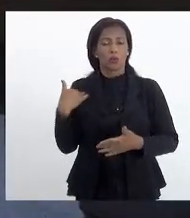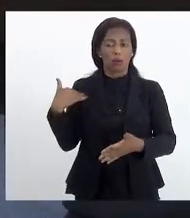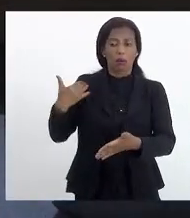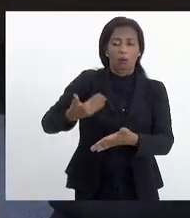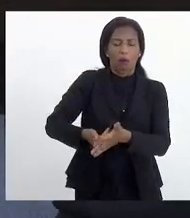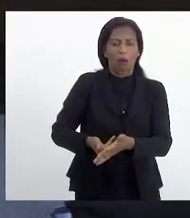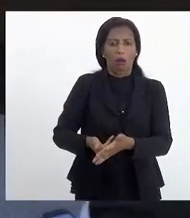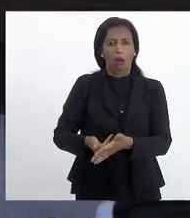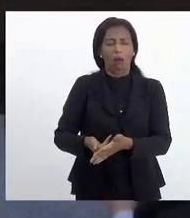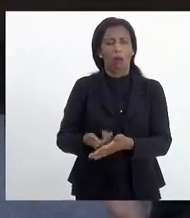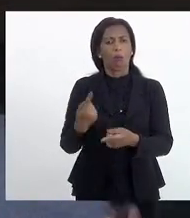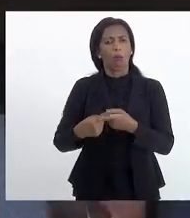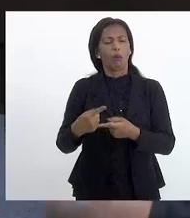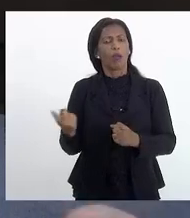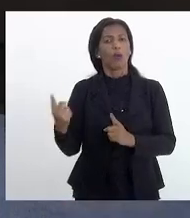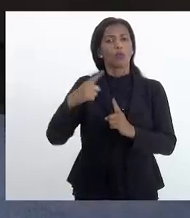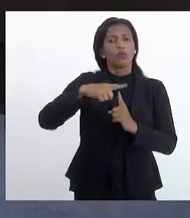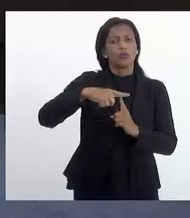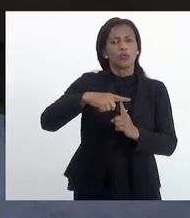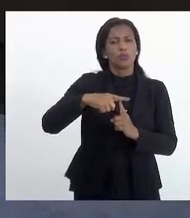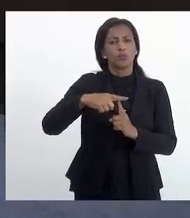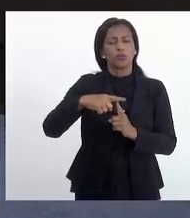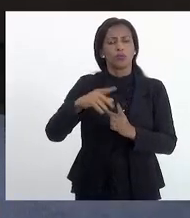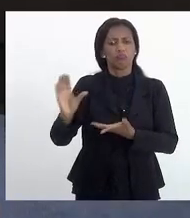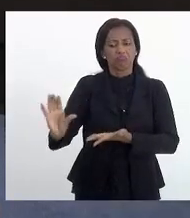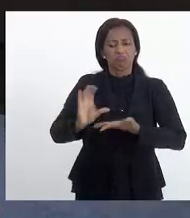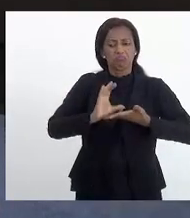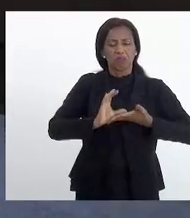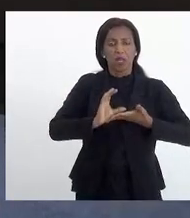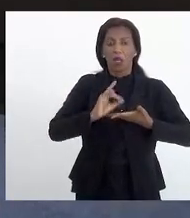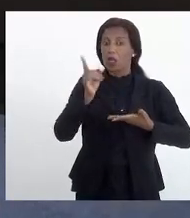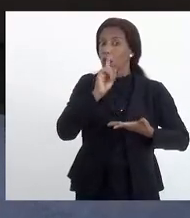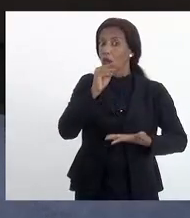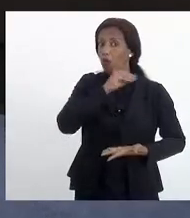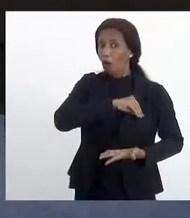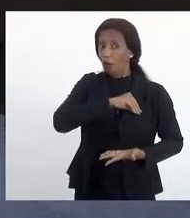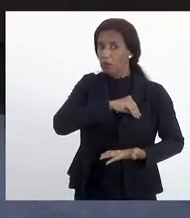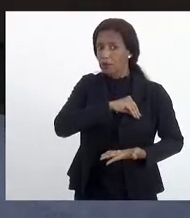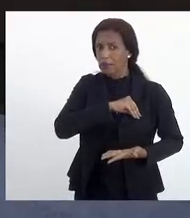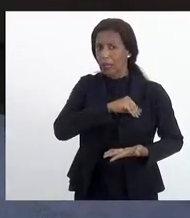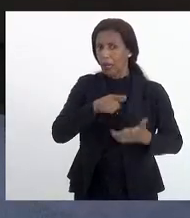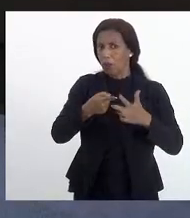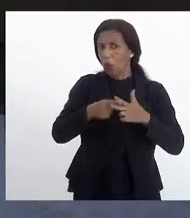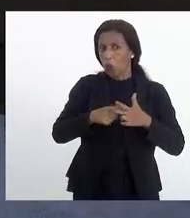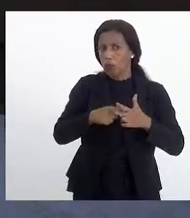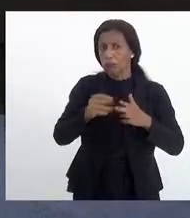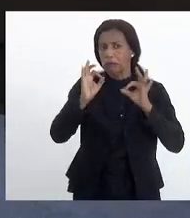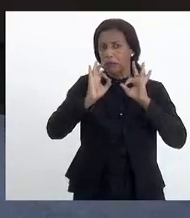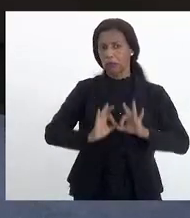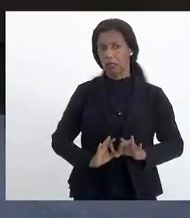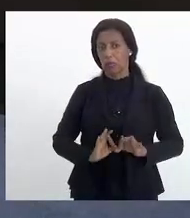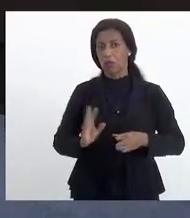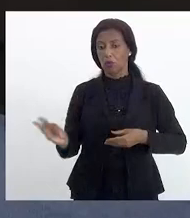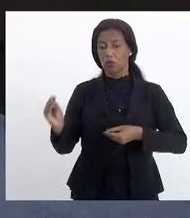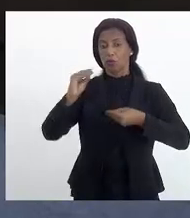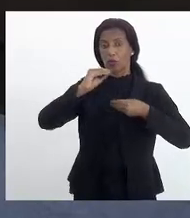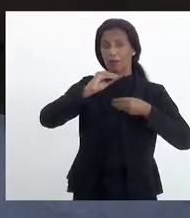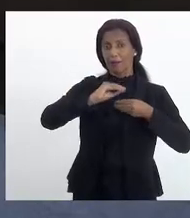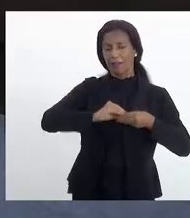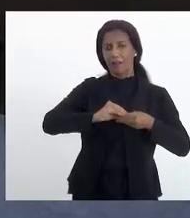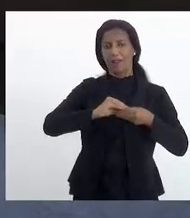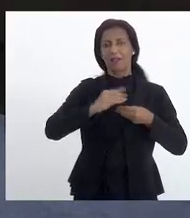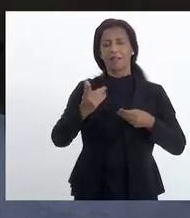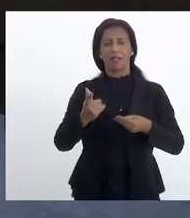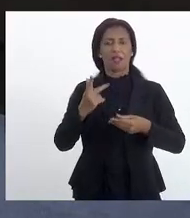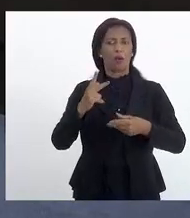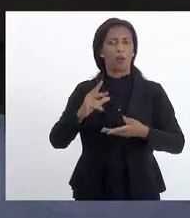tenham incorporado algum tipo de gratificação, que, portanto, não foi aumento real, apenas trazer para dentro do vencimento algum tipo de gratificação, isso